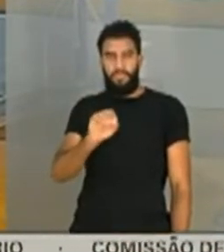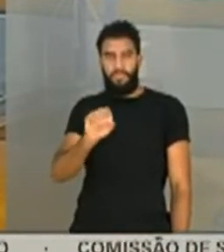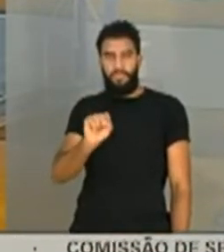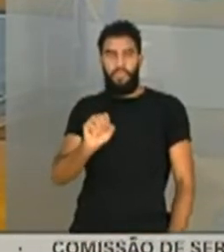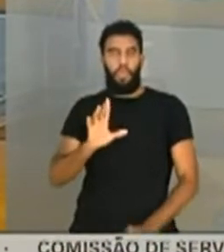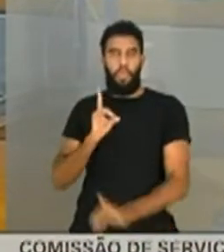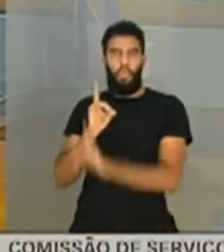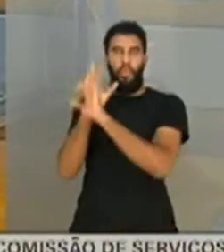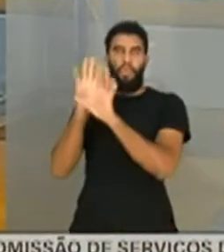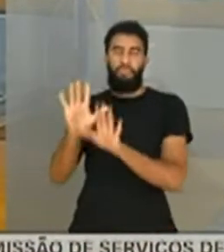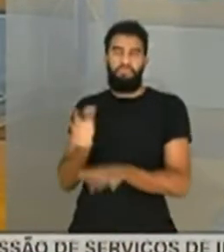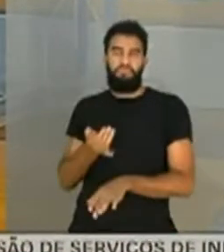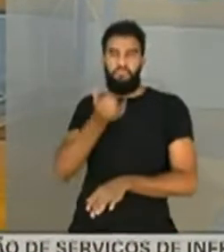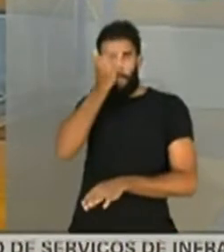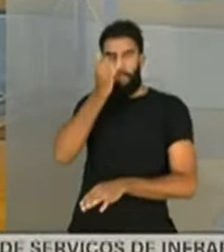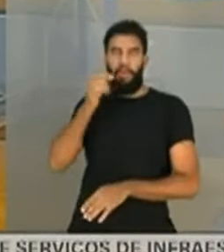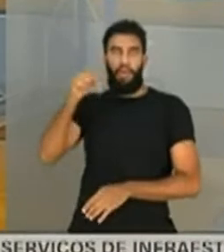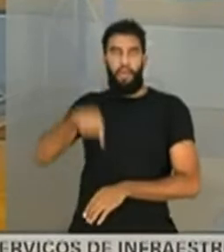ocasionalmente aqui,